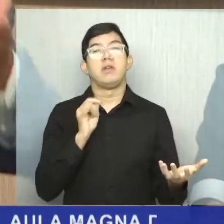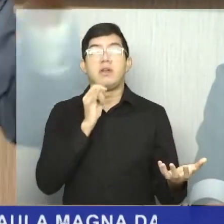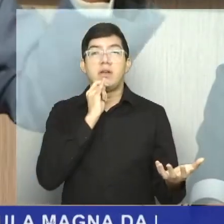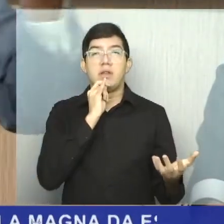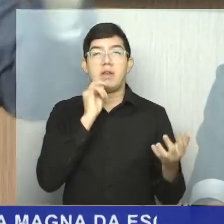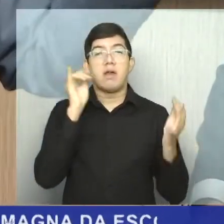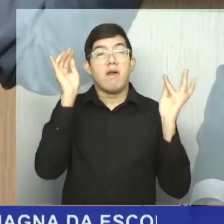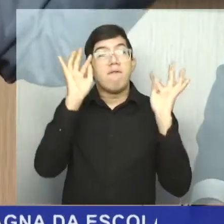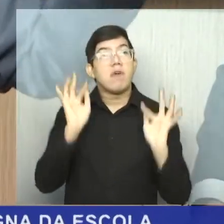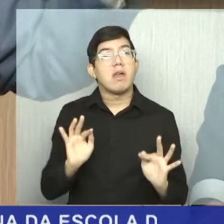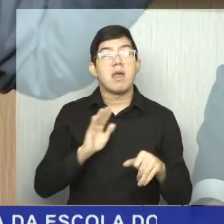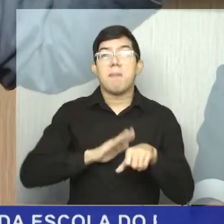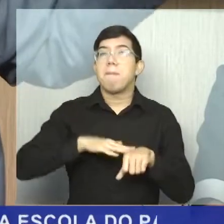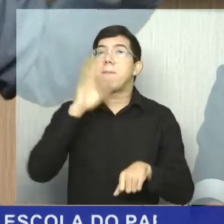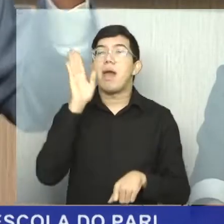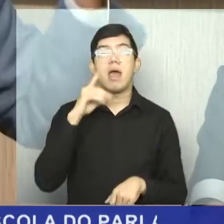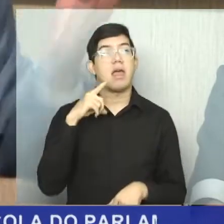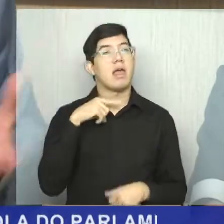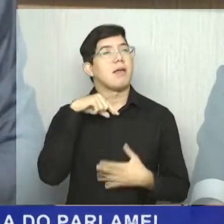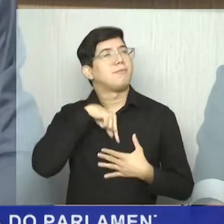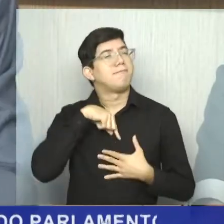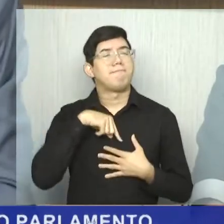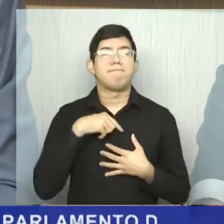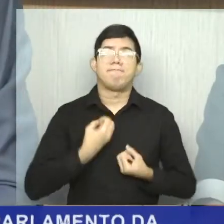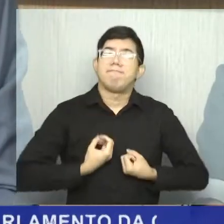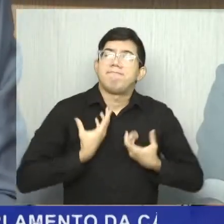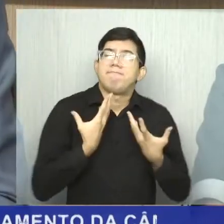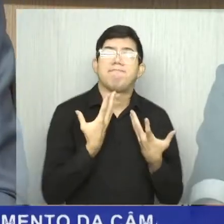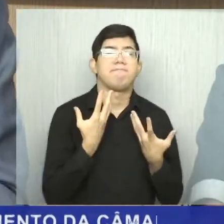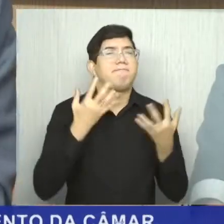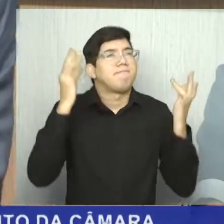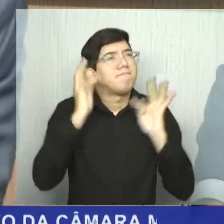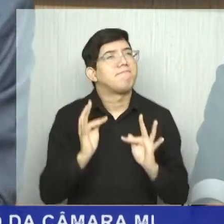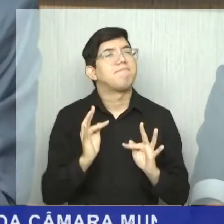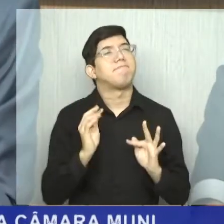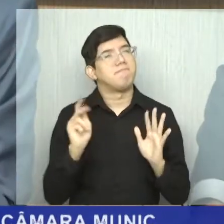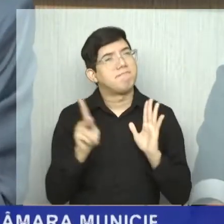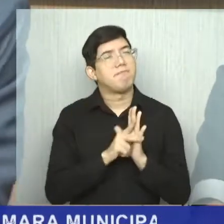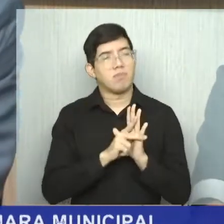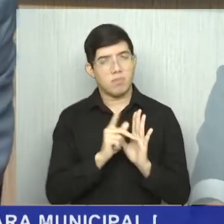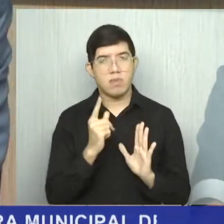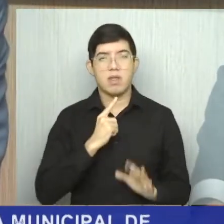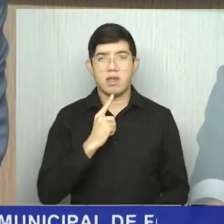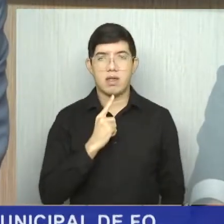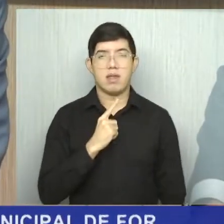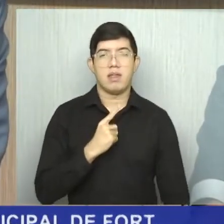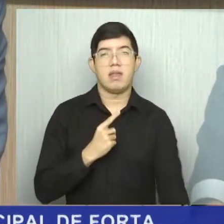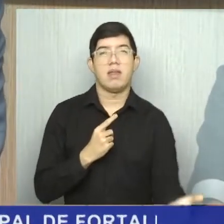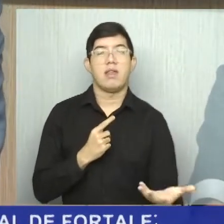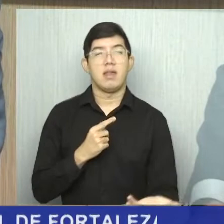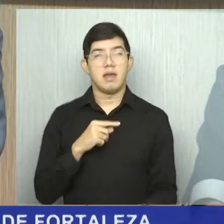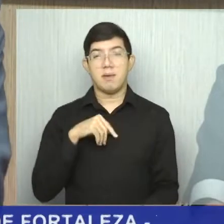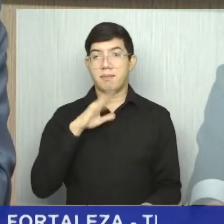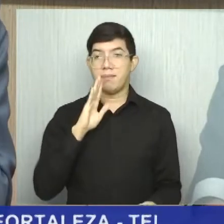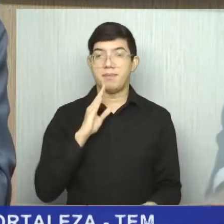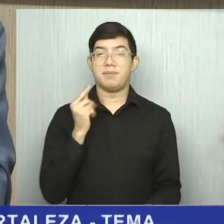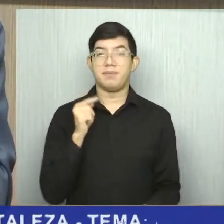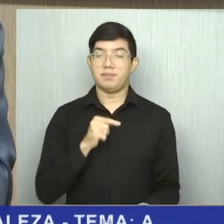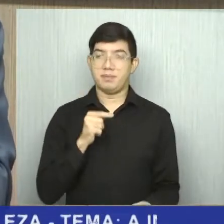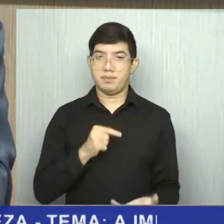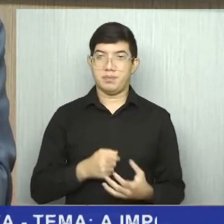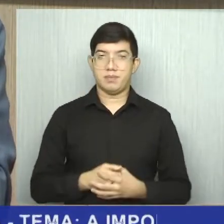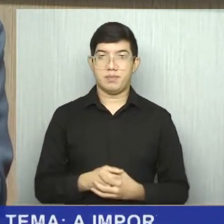que dão. O consumo não dá felicidade para ninguém. Essa é a grande questão. Então,